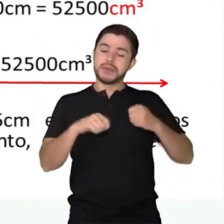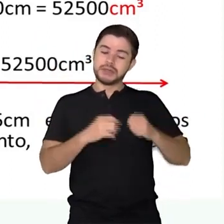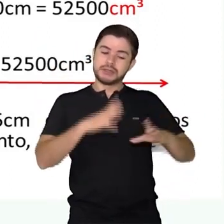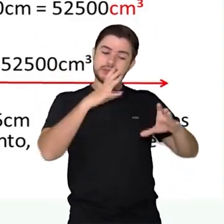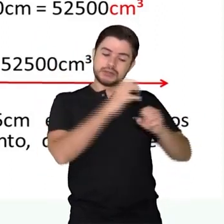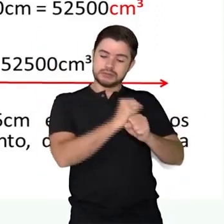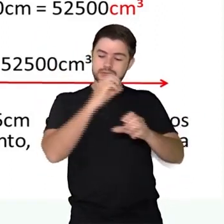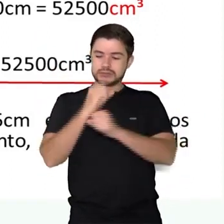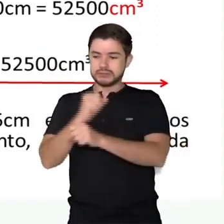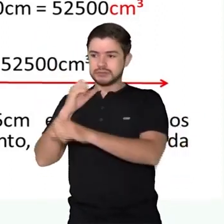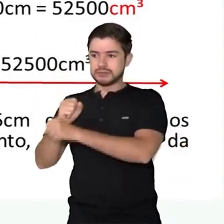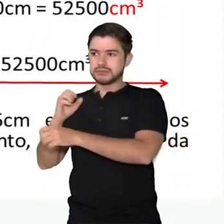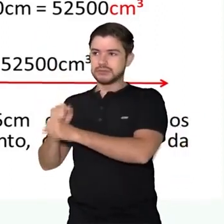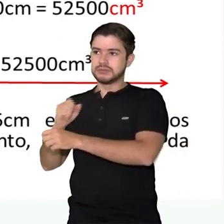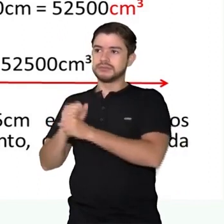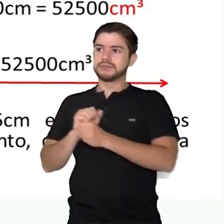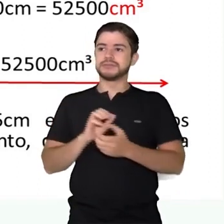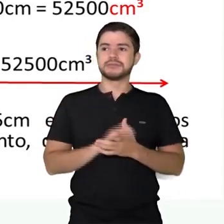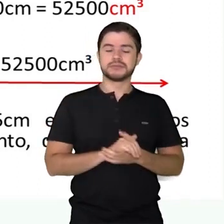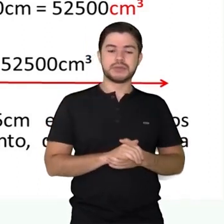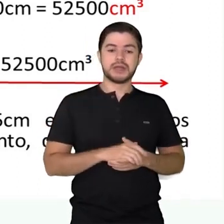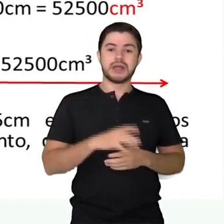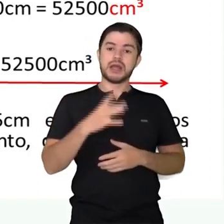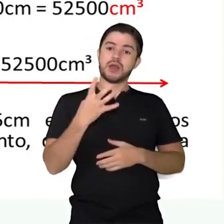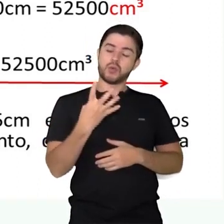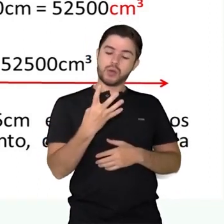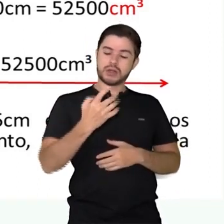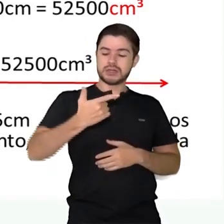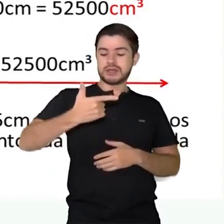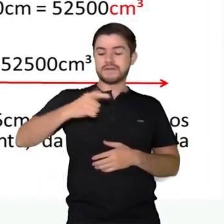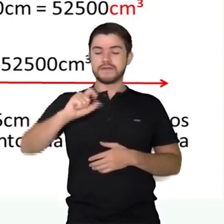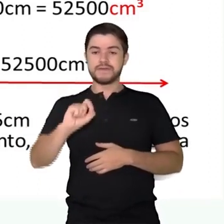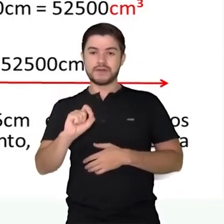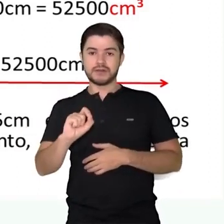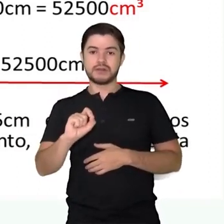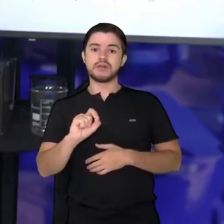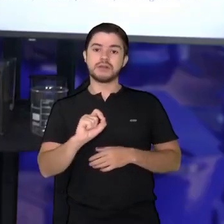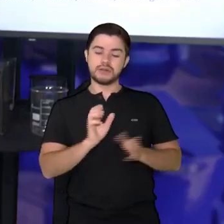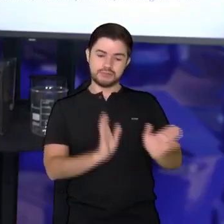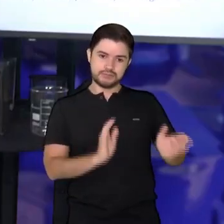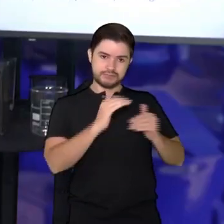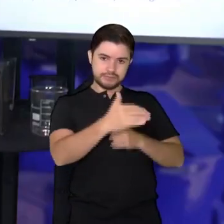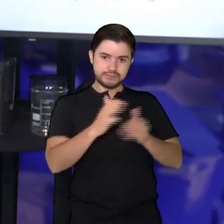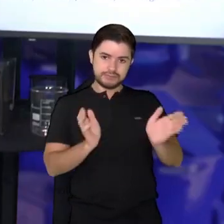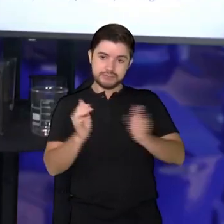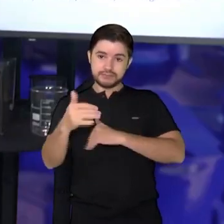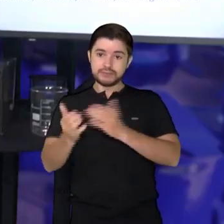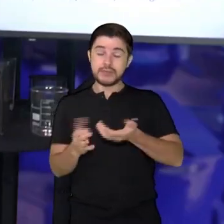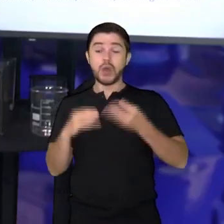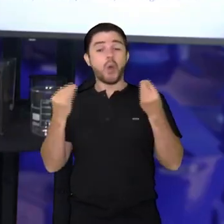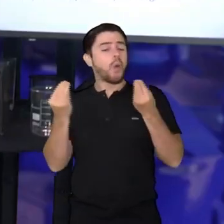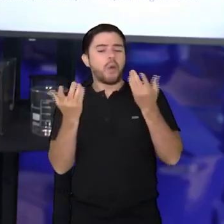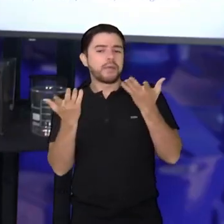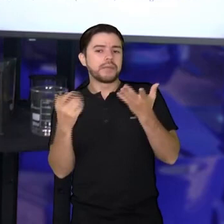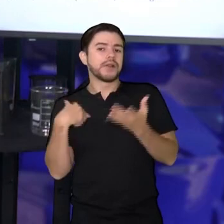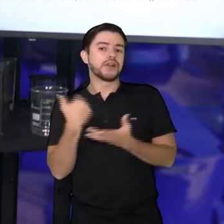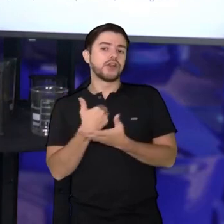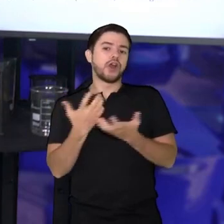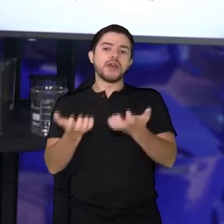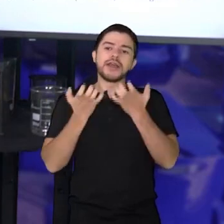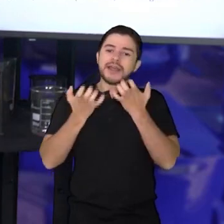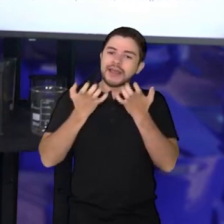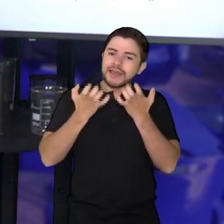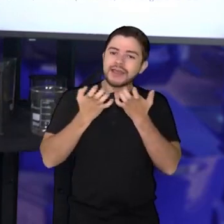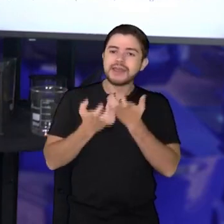multiplicação entre esses valores, a gente chega em 420 unidades de cubinho. Como a gente quer utilizar a